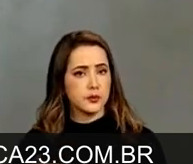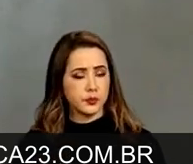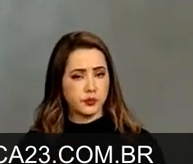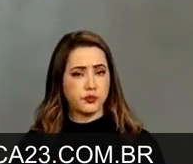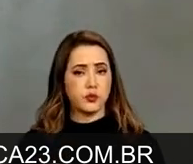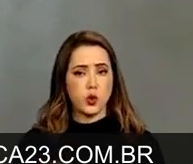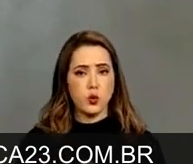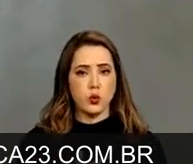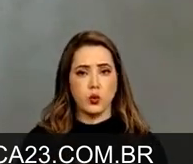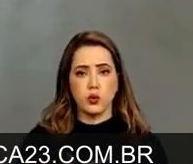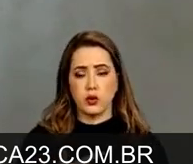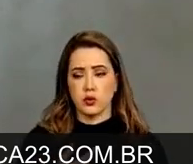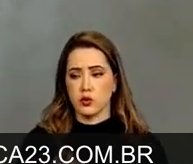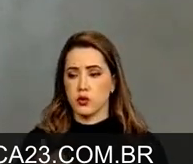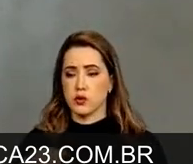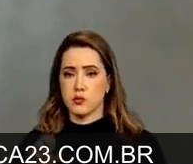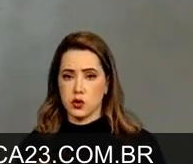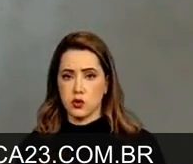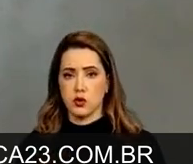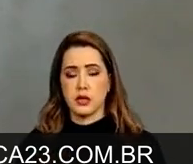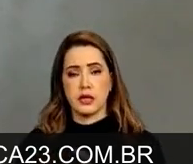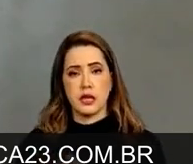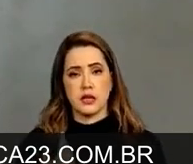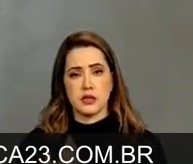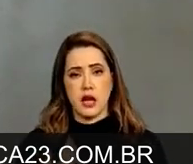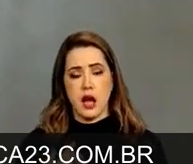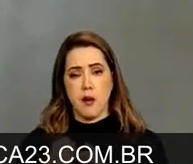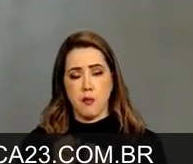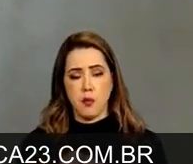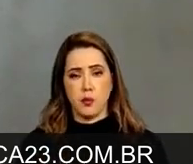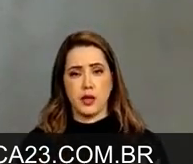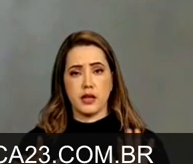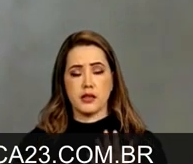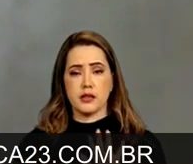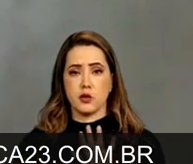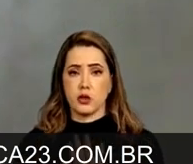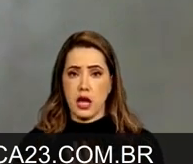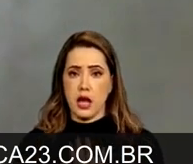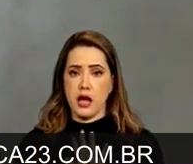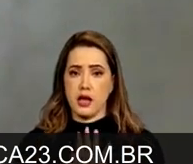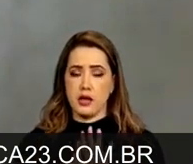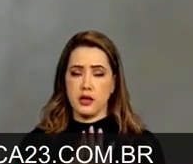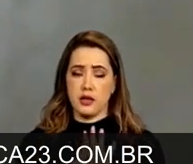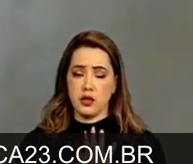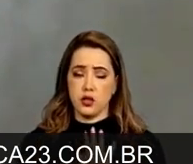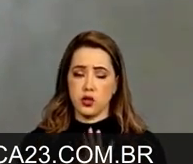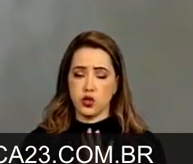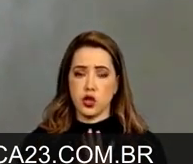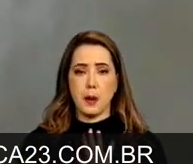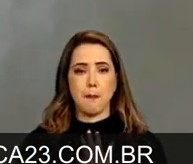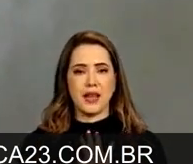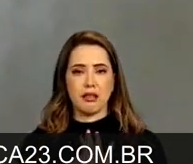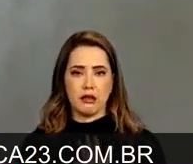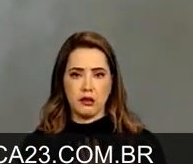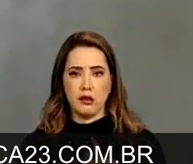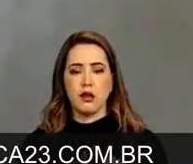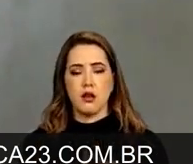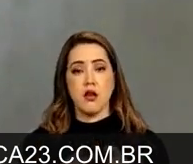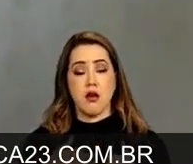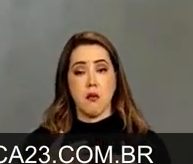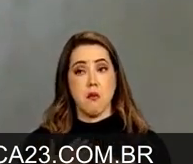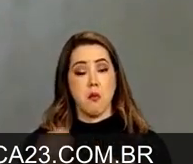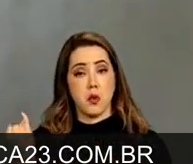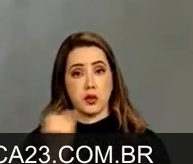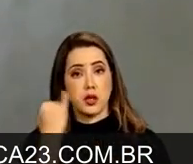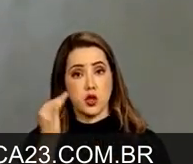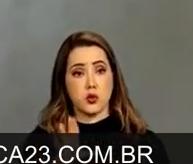em 2018 a publicação da LGPD, trouxe um peso maior para aqueles que tratam dados pessoais,